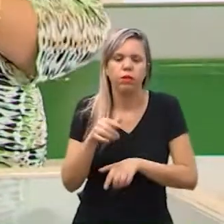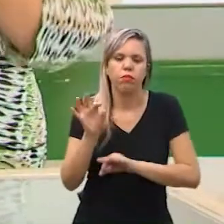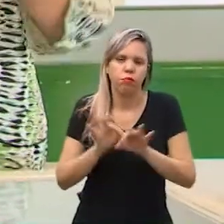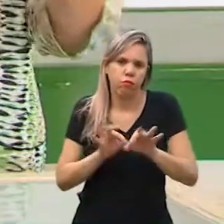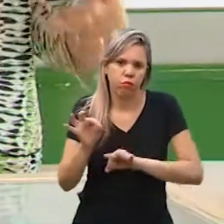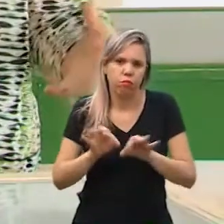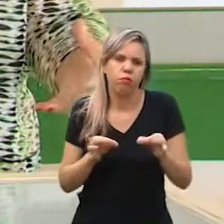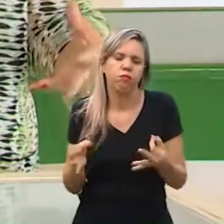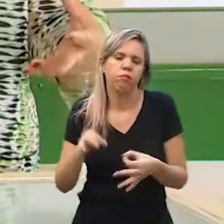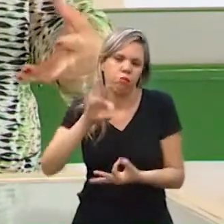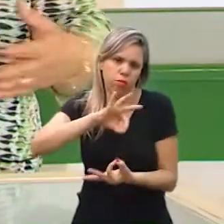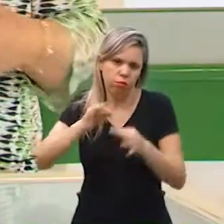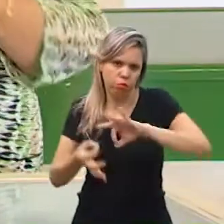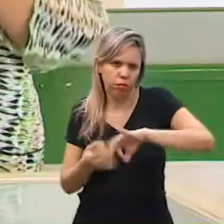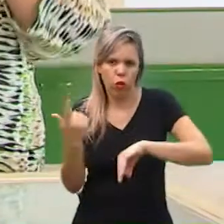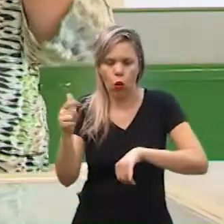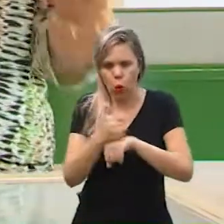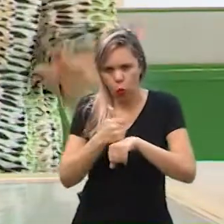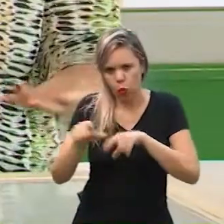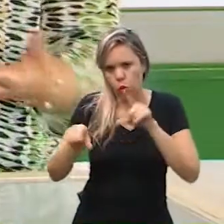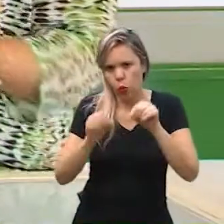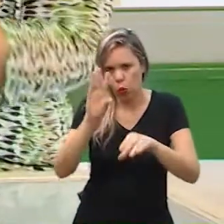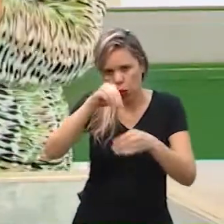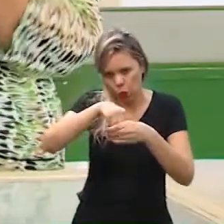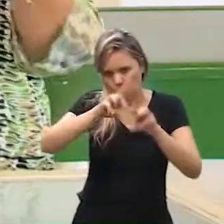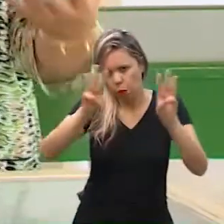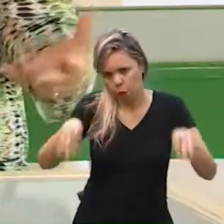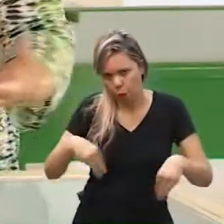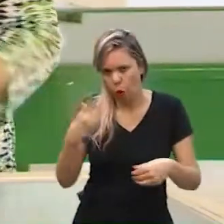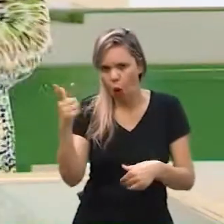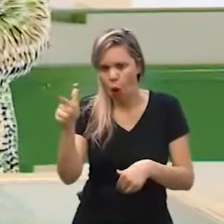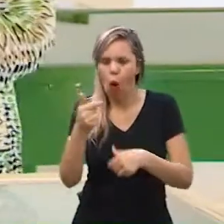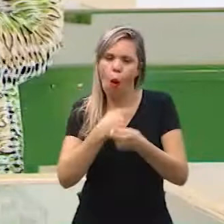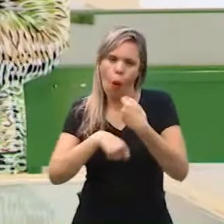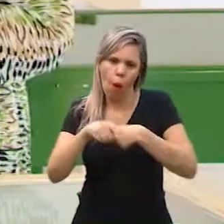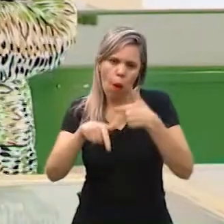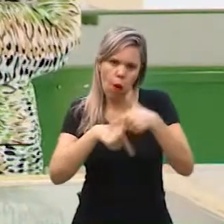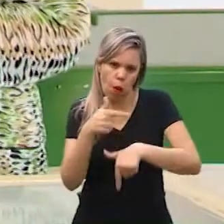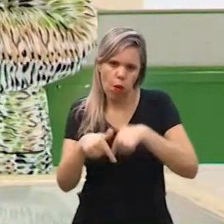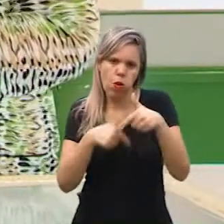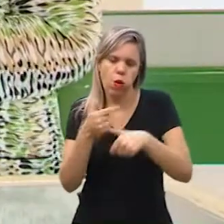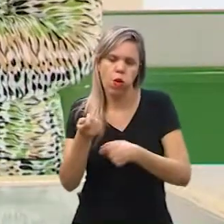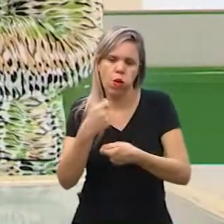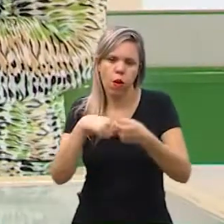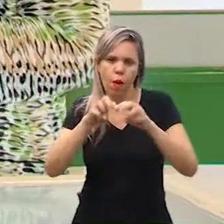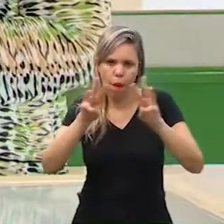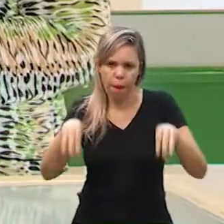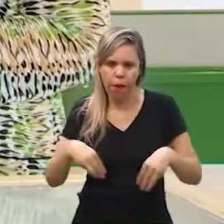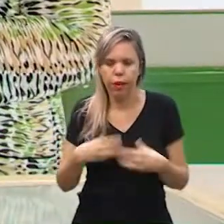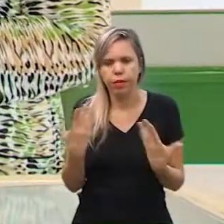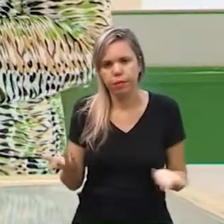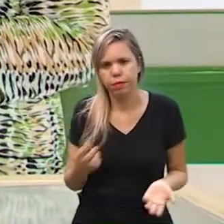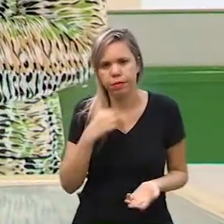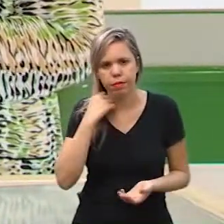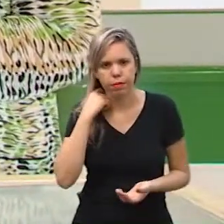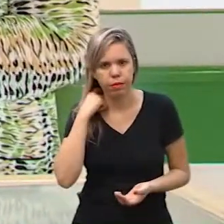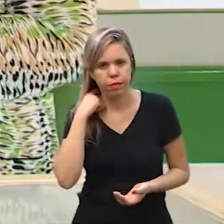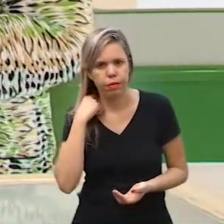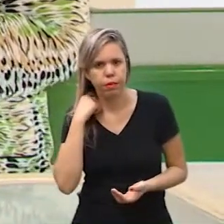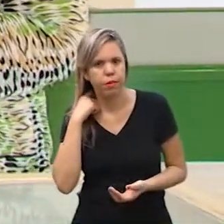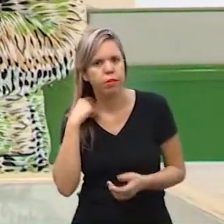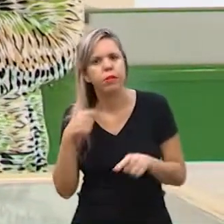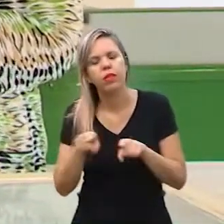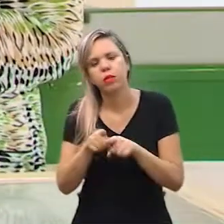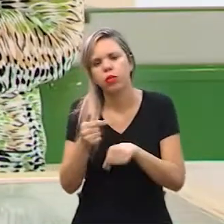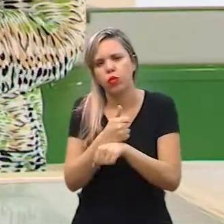ateliê, tem essa opção, trabalhar dentro de museu. É um outro campo, trabalhar dentro da área de museus. Entendi. Também é museólogo, no